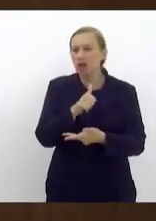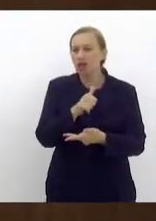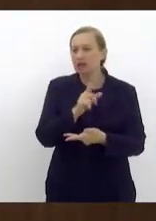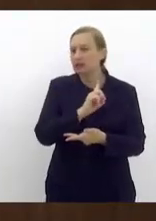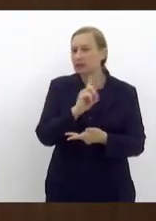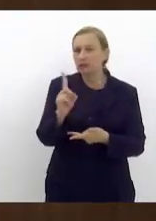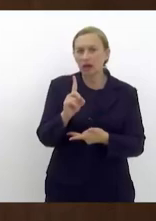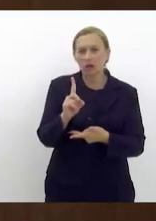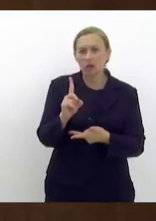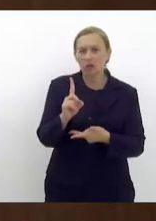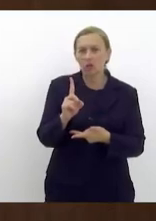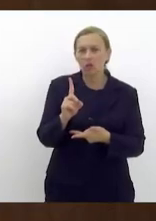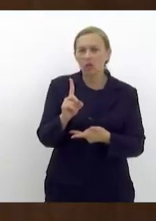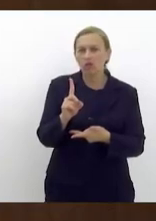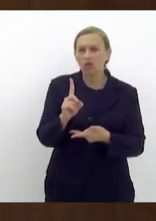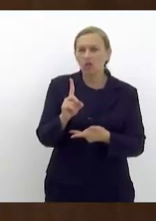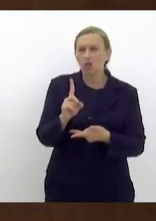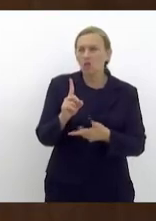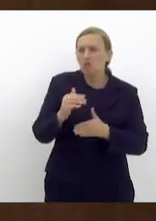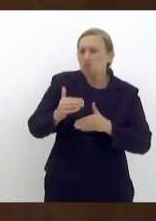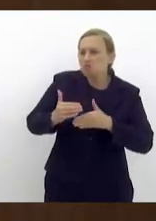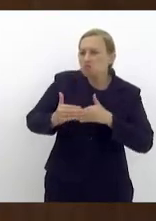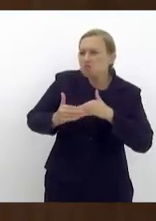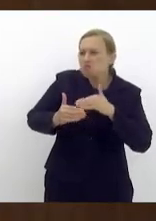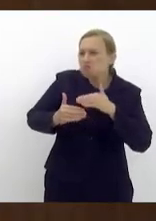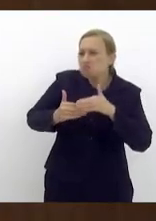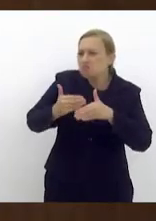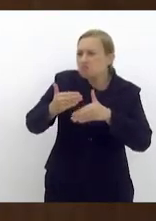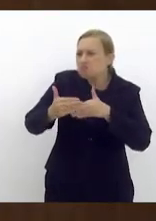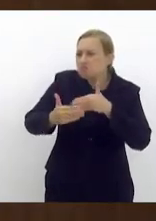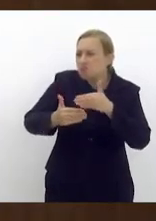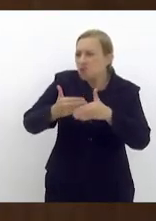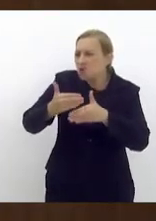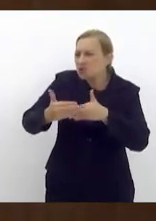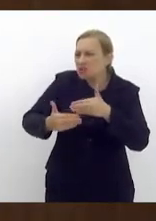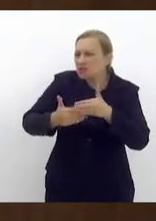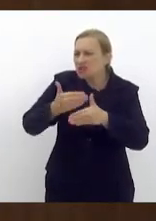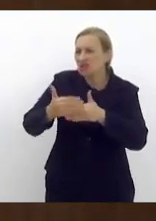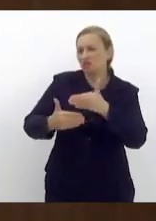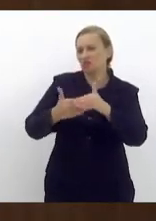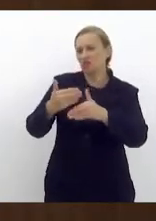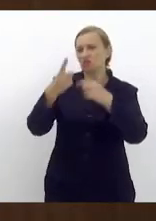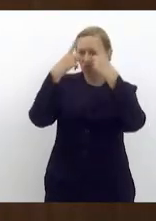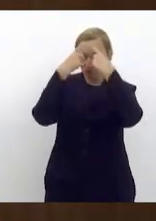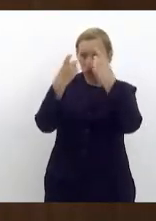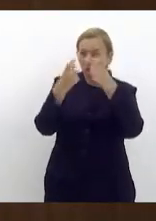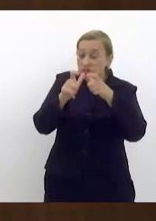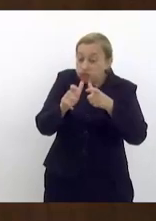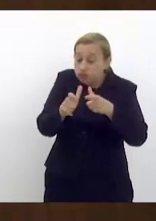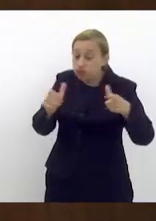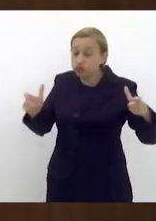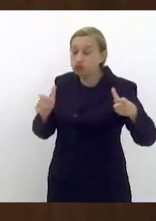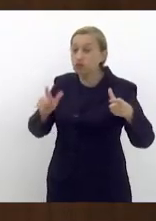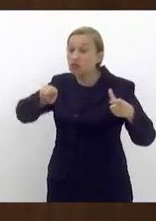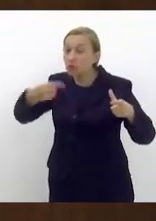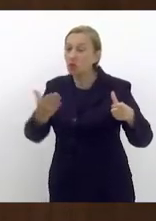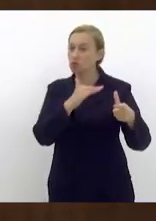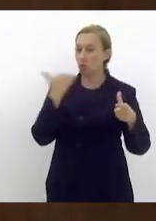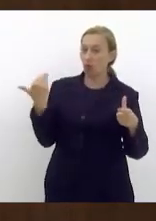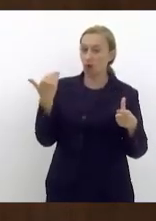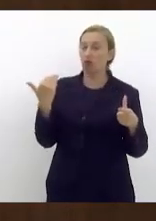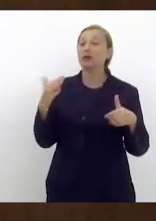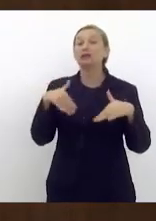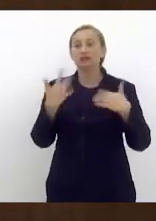sejam vítimas de um processo de tamanho de violência doméstica que leve a um feminicídio. Então,